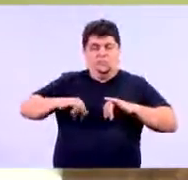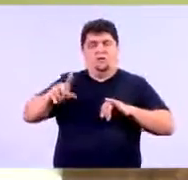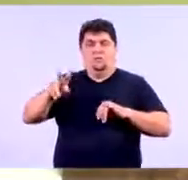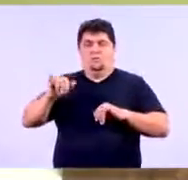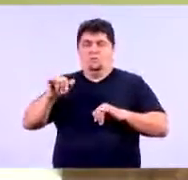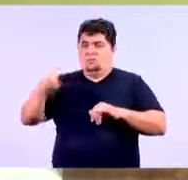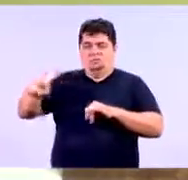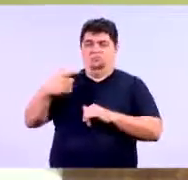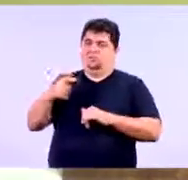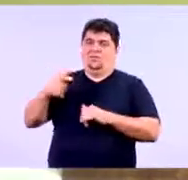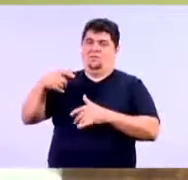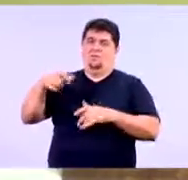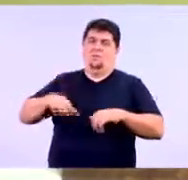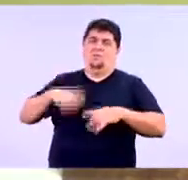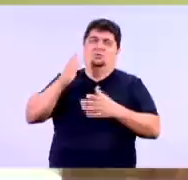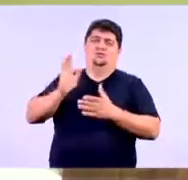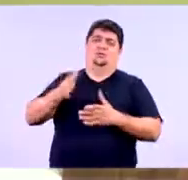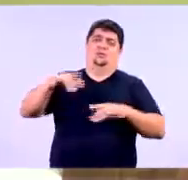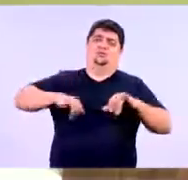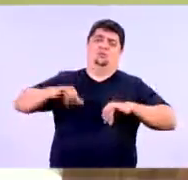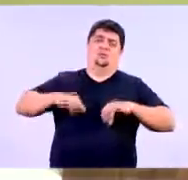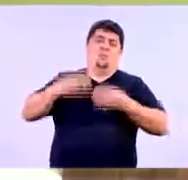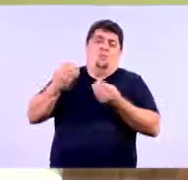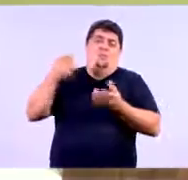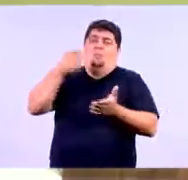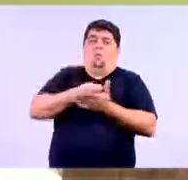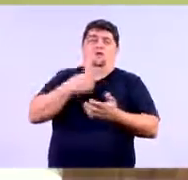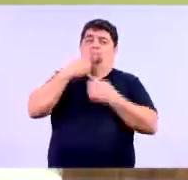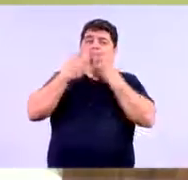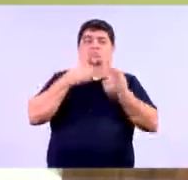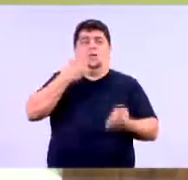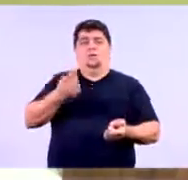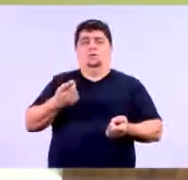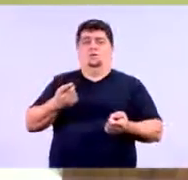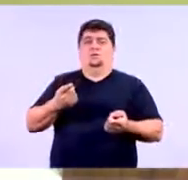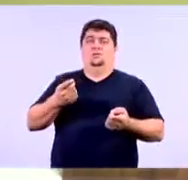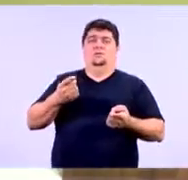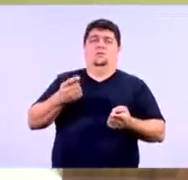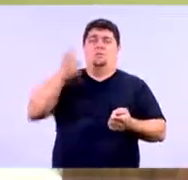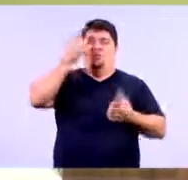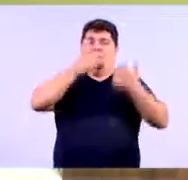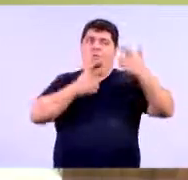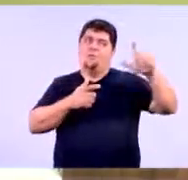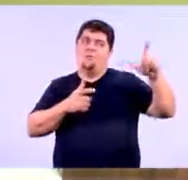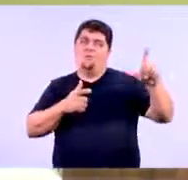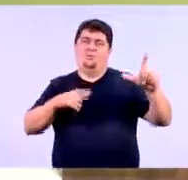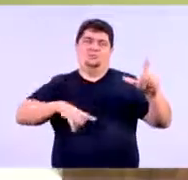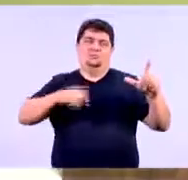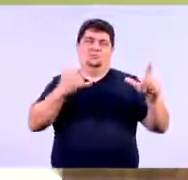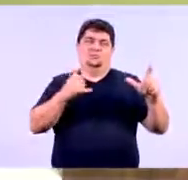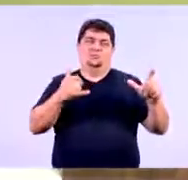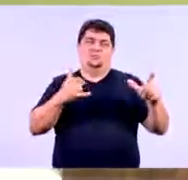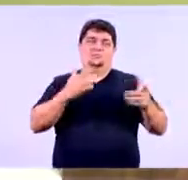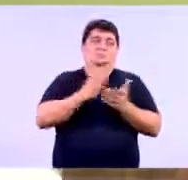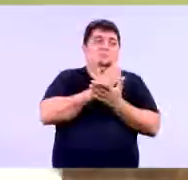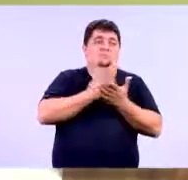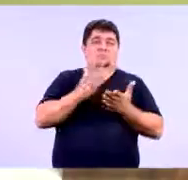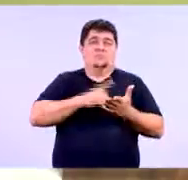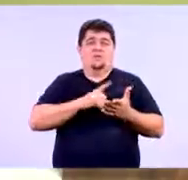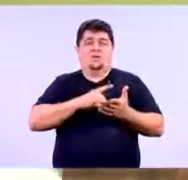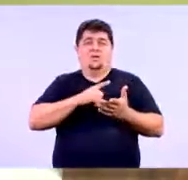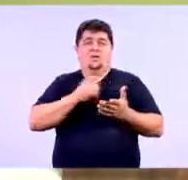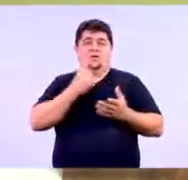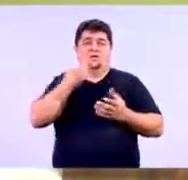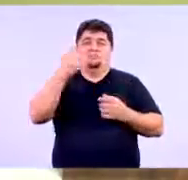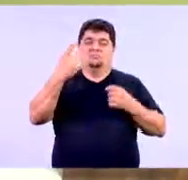não vão pagar. Até porque já estão numa situação de calamidade. Em relação aos outros, depende. Tem impostos que